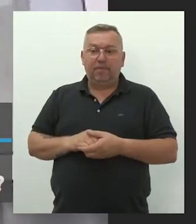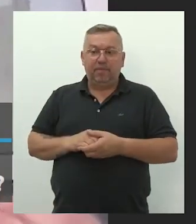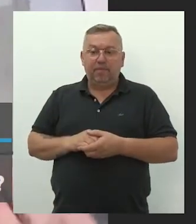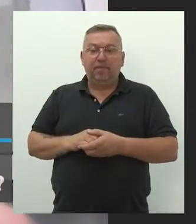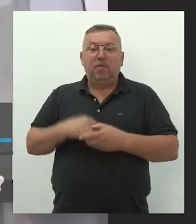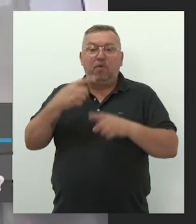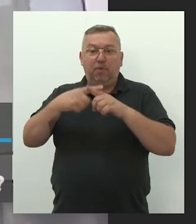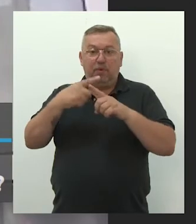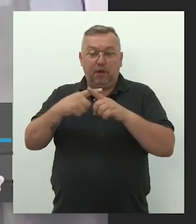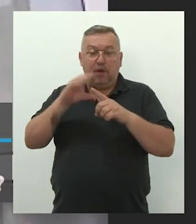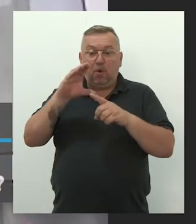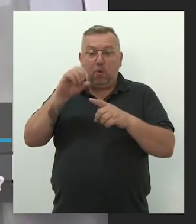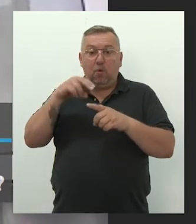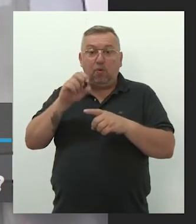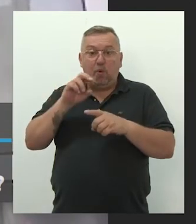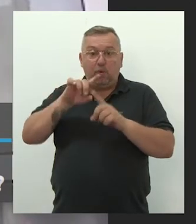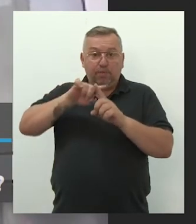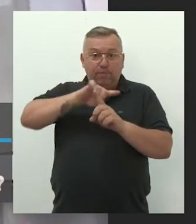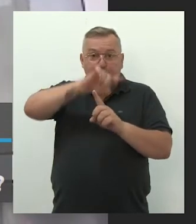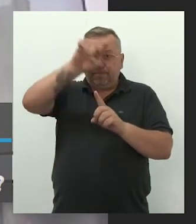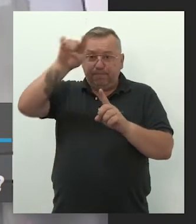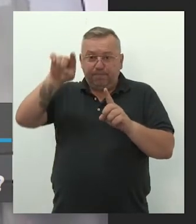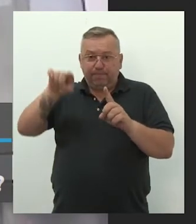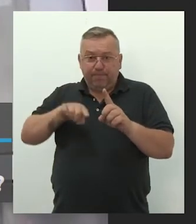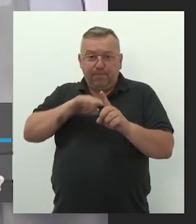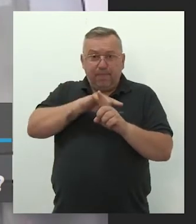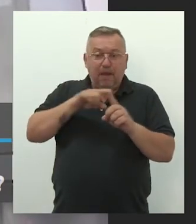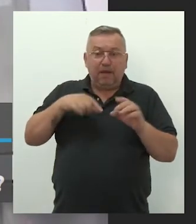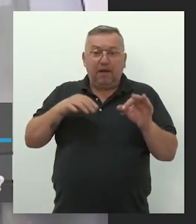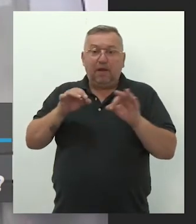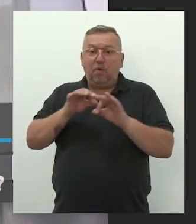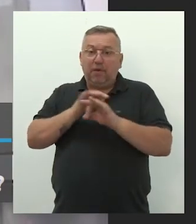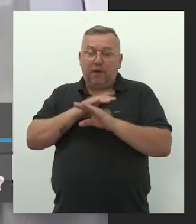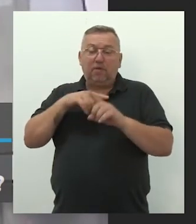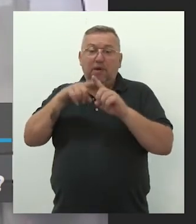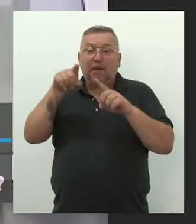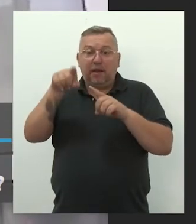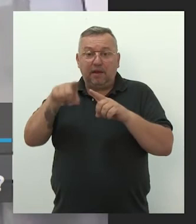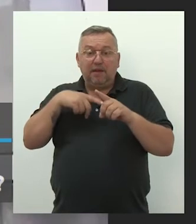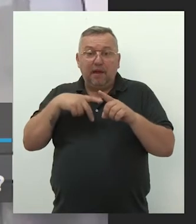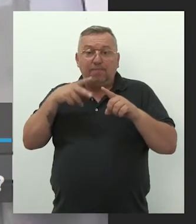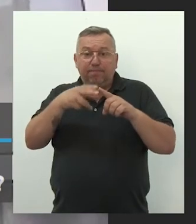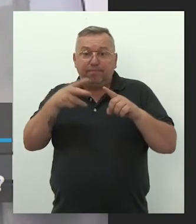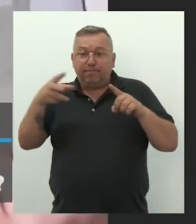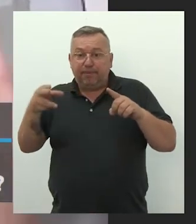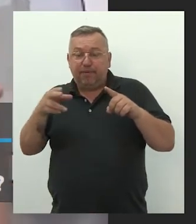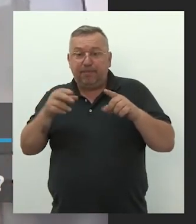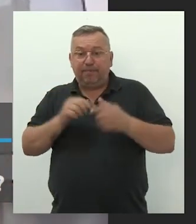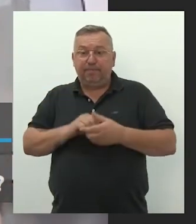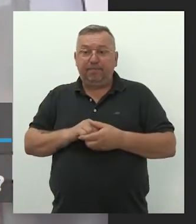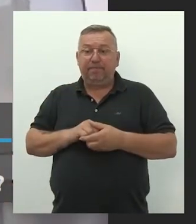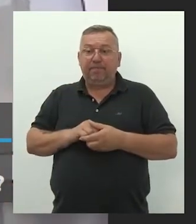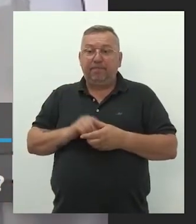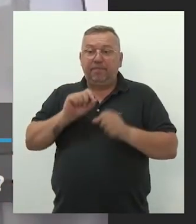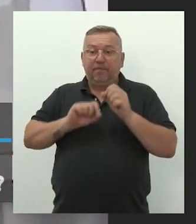o contorno desses espaços, desses objetos, eles, em algum momento, são interrompidos, né? E aí